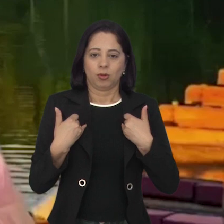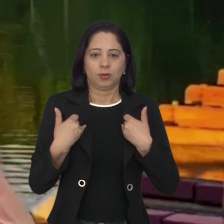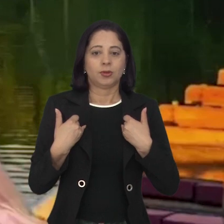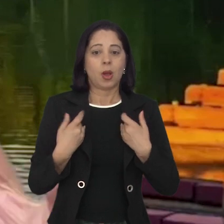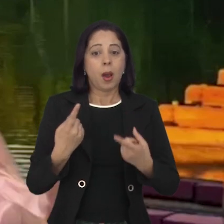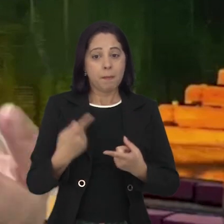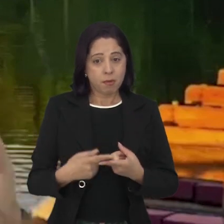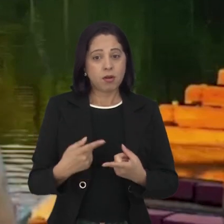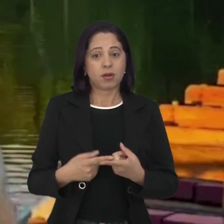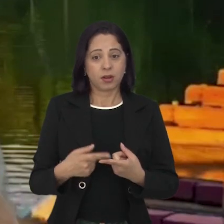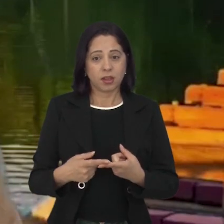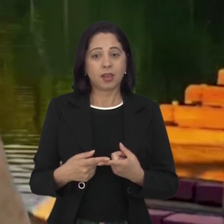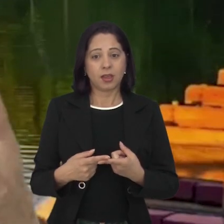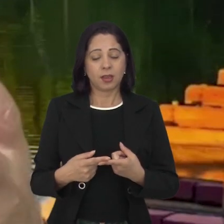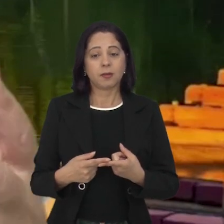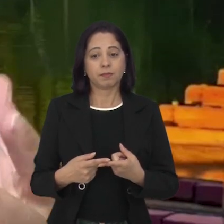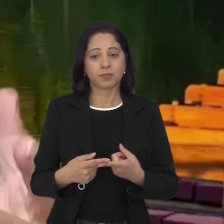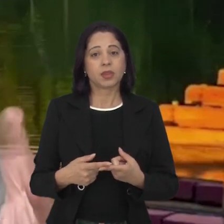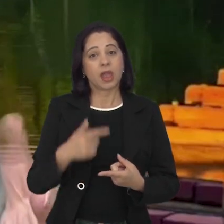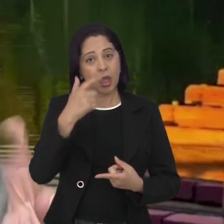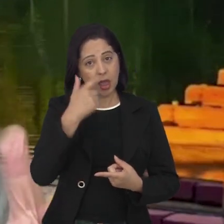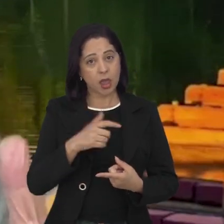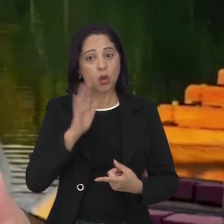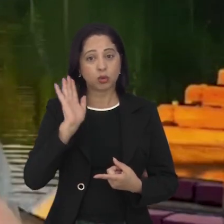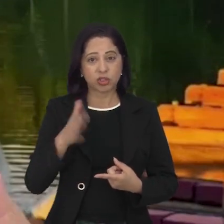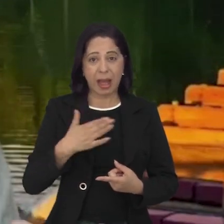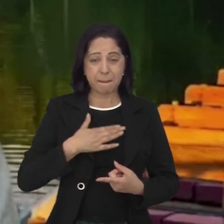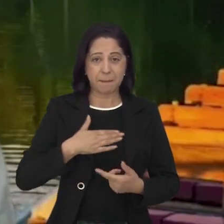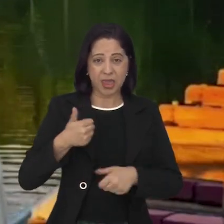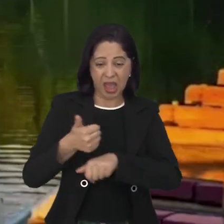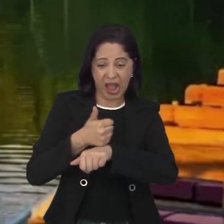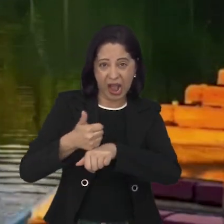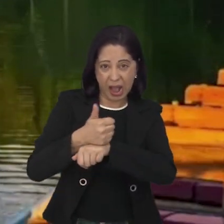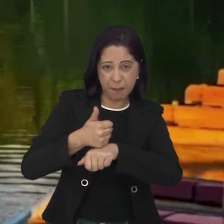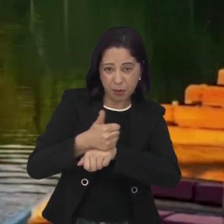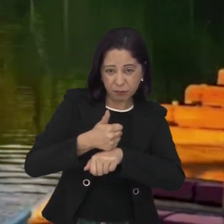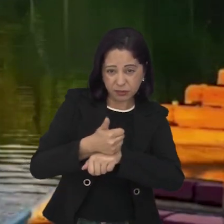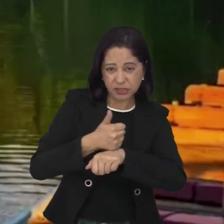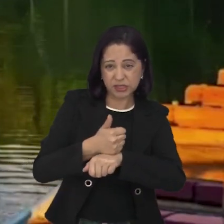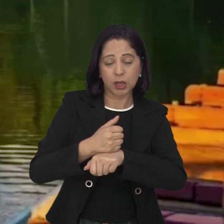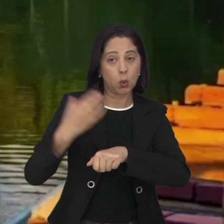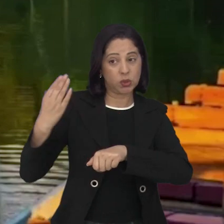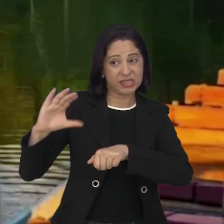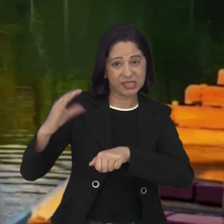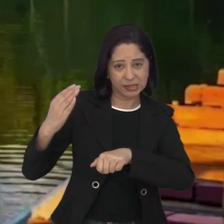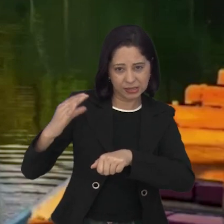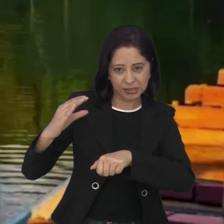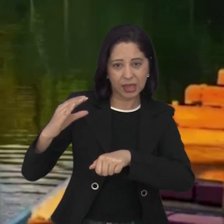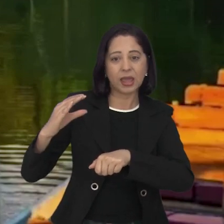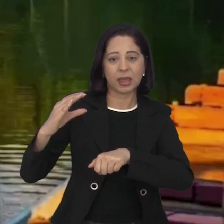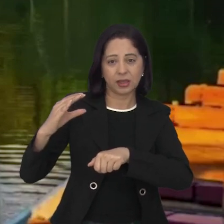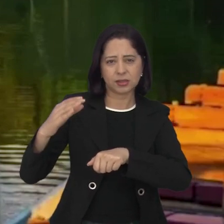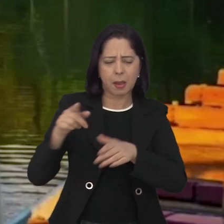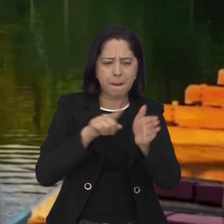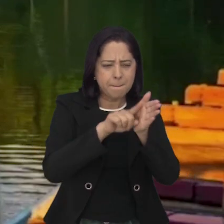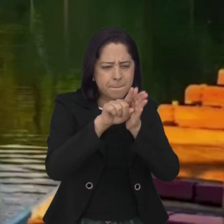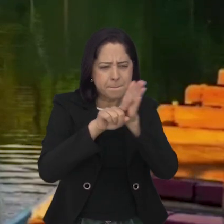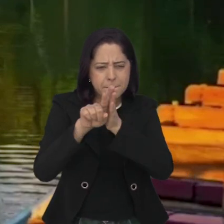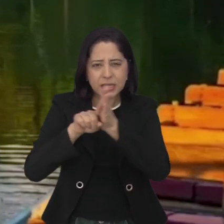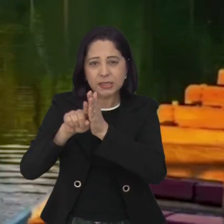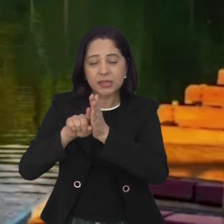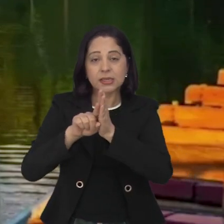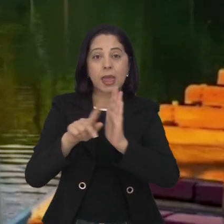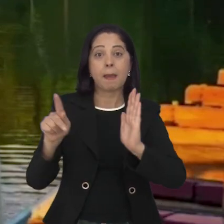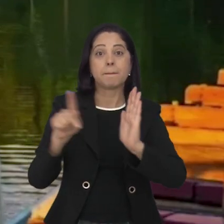honrado porque eu desenvolvi muito da minha carreira científica